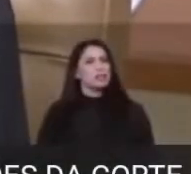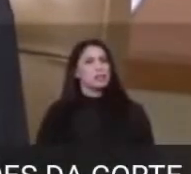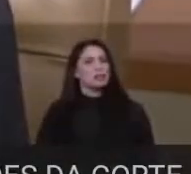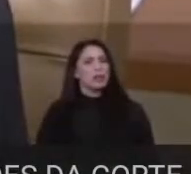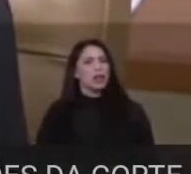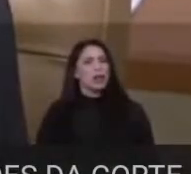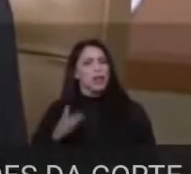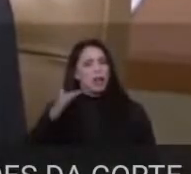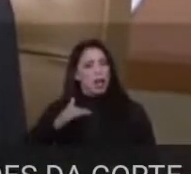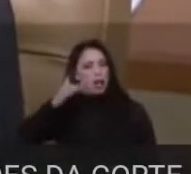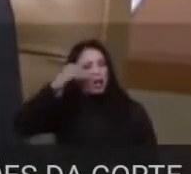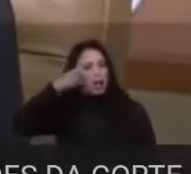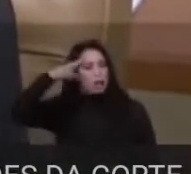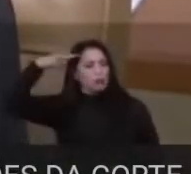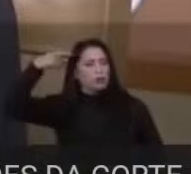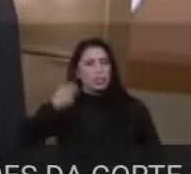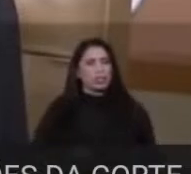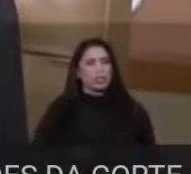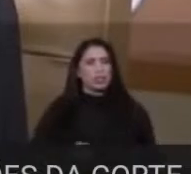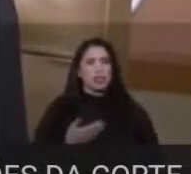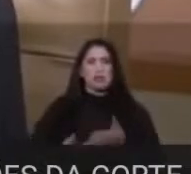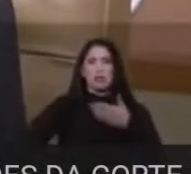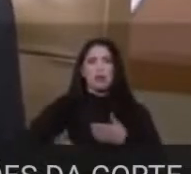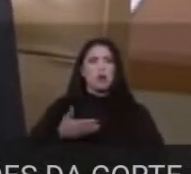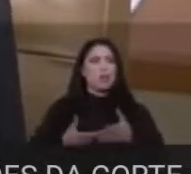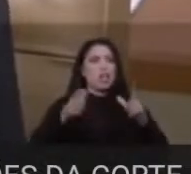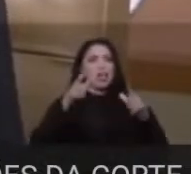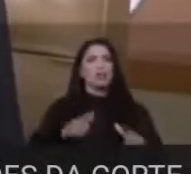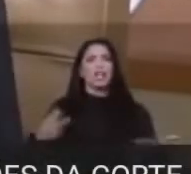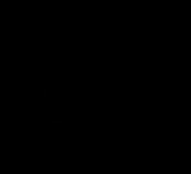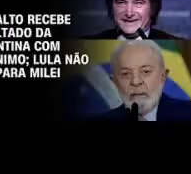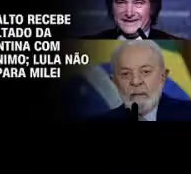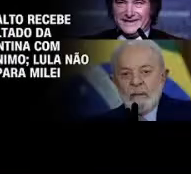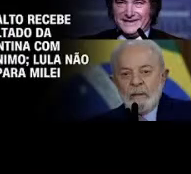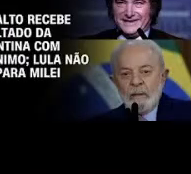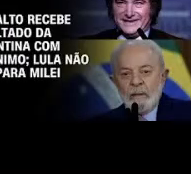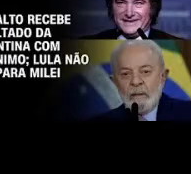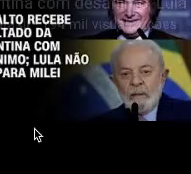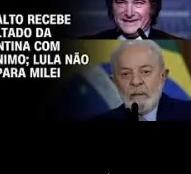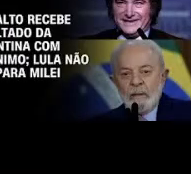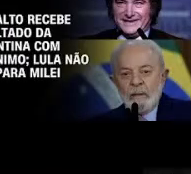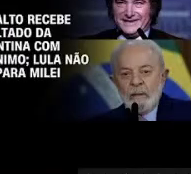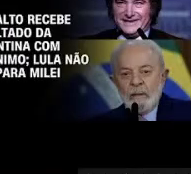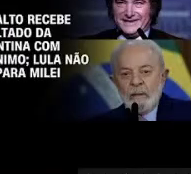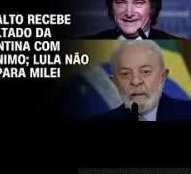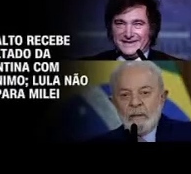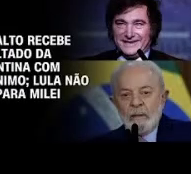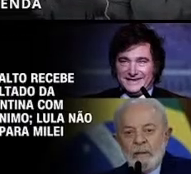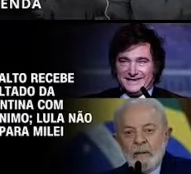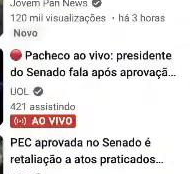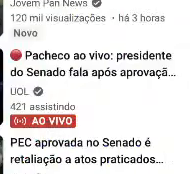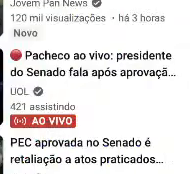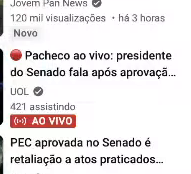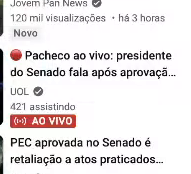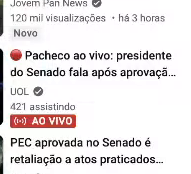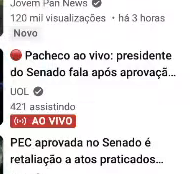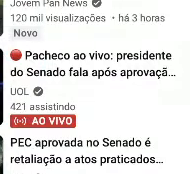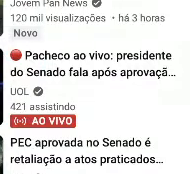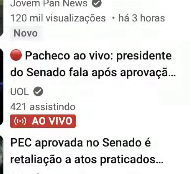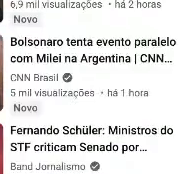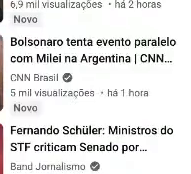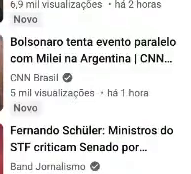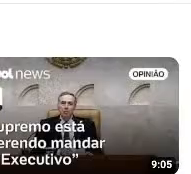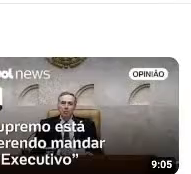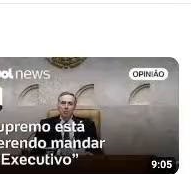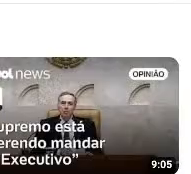submeter-se ao tacão autoritário, venha onde, de onde ele vier. Caralho, o munícipe de Portugal tá pá, hein? O munícipe